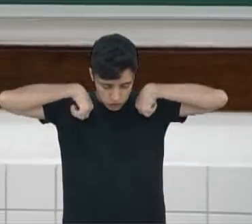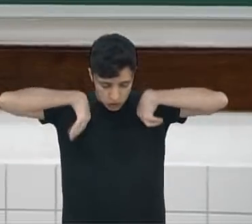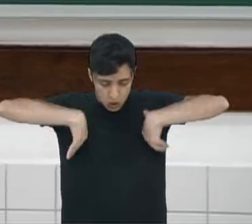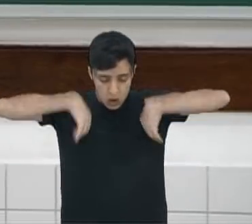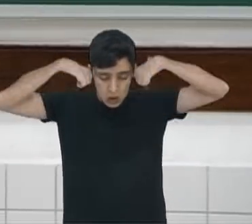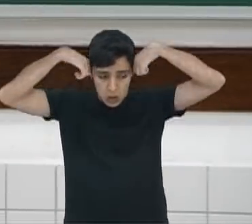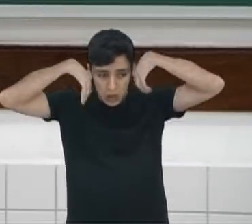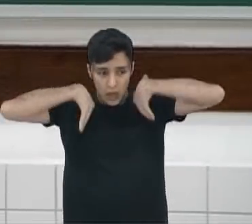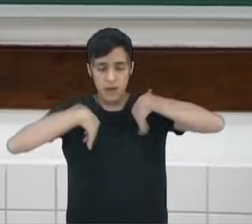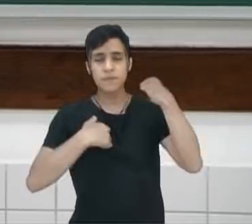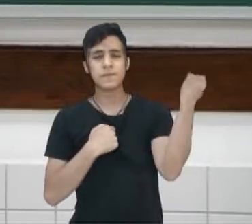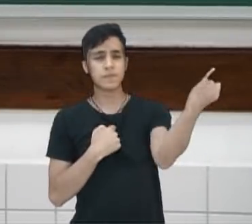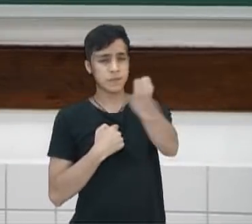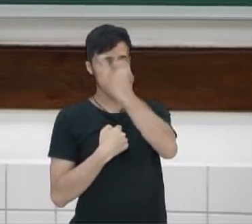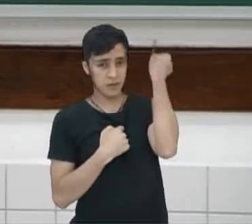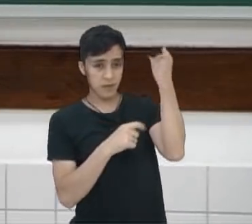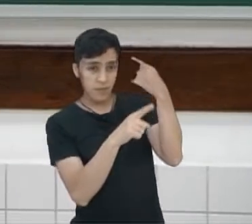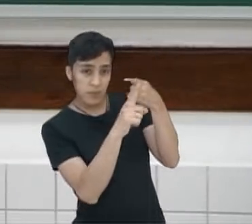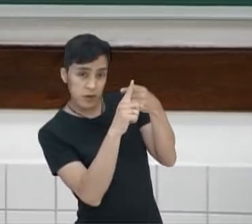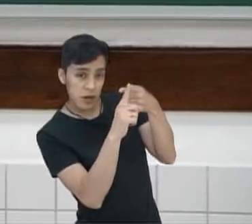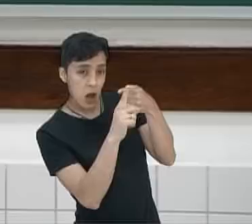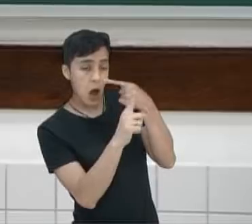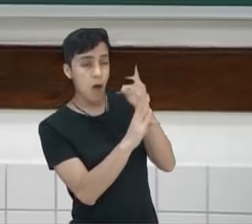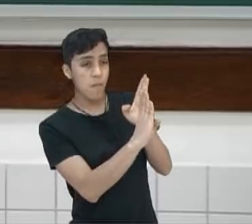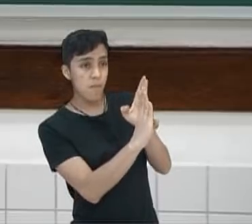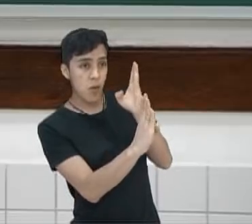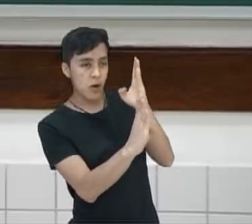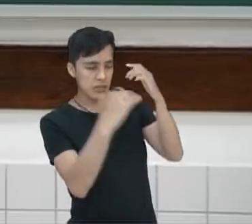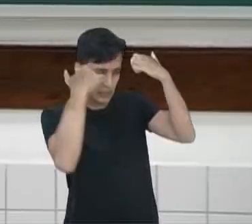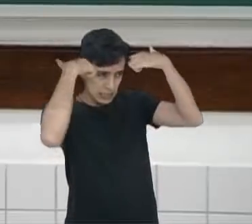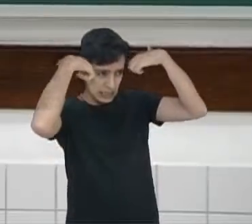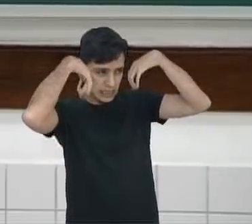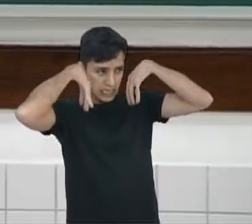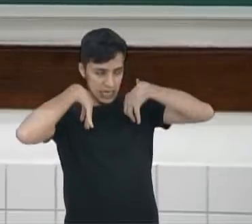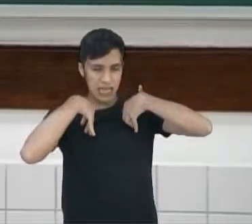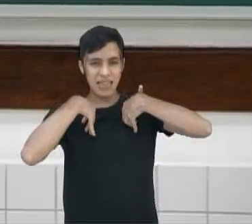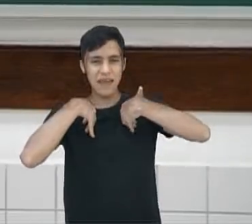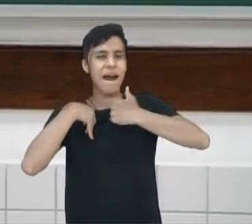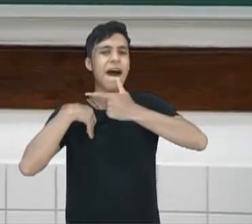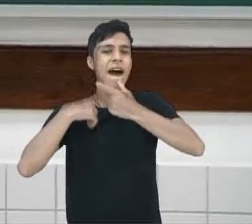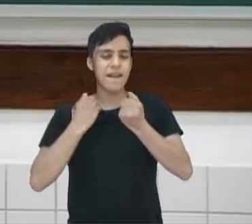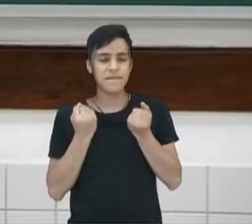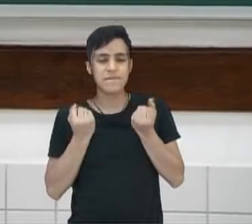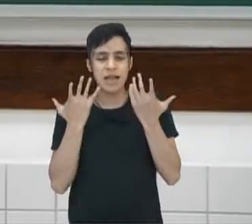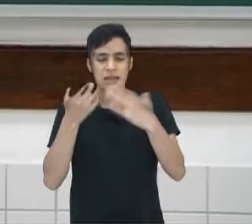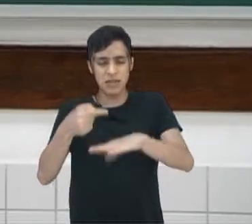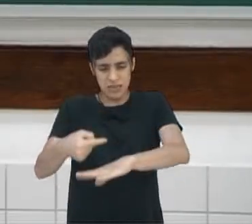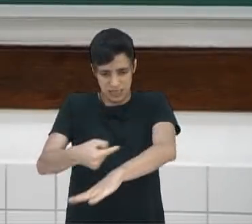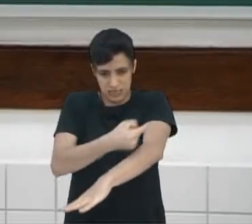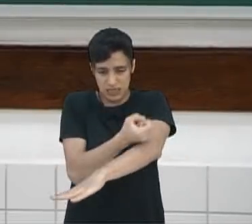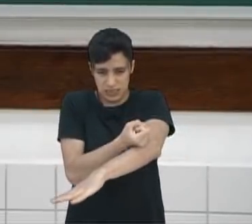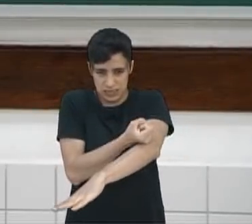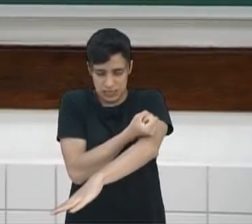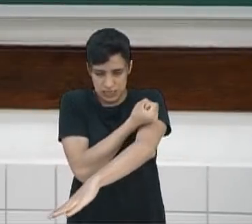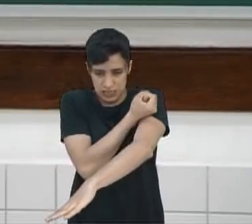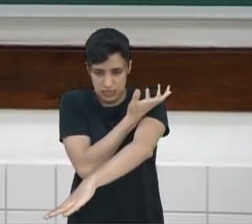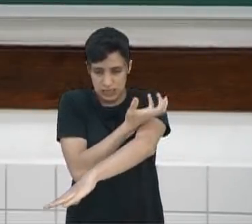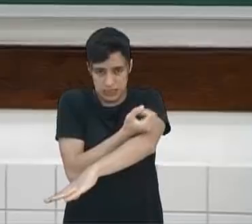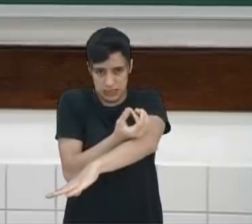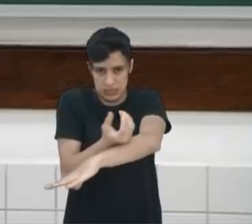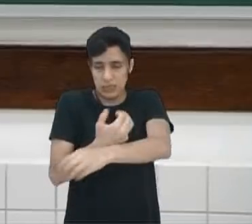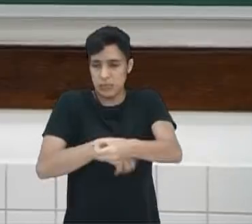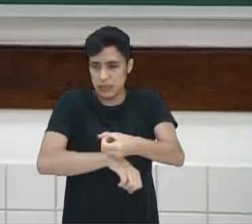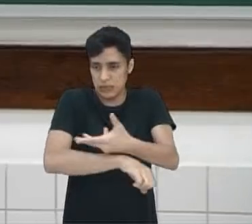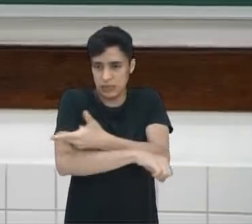Por quê? Porque através do suor, né, através da liberação de água pelas glândulas sudoríparas que nós